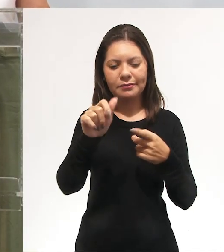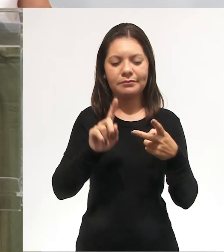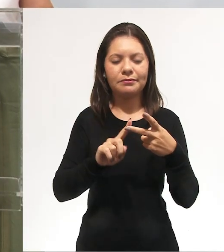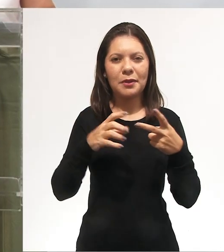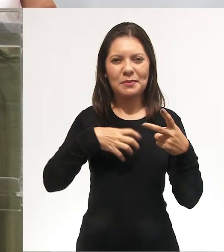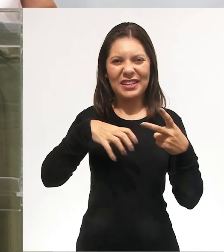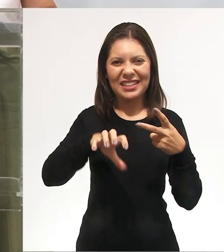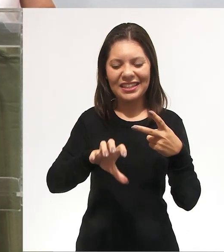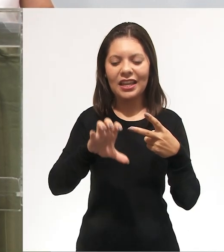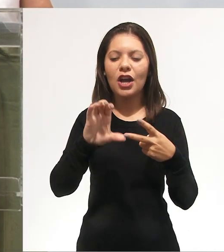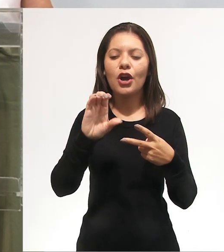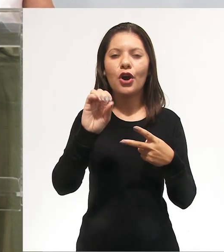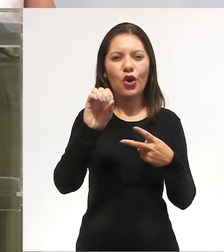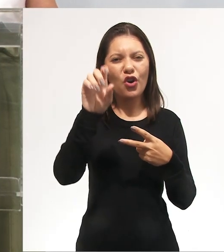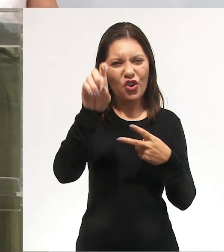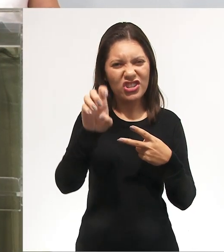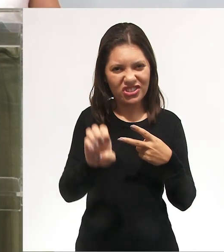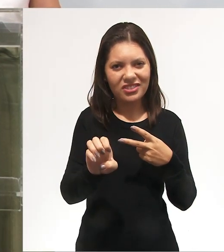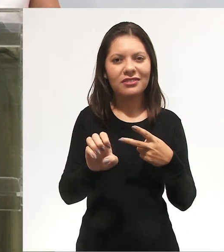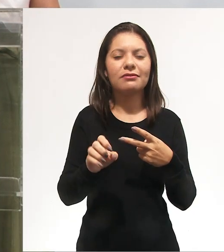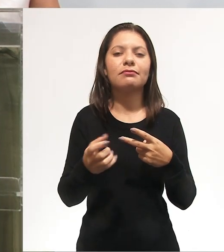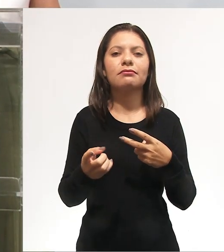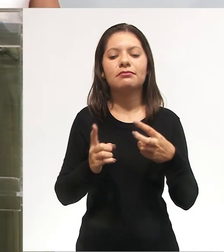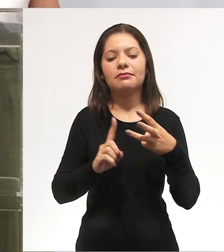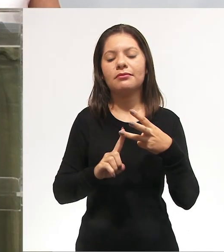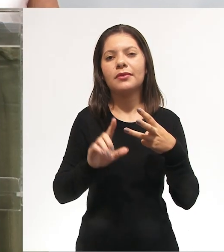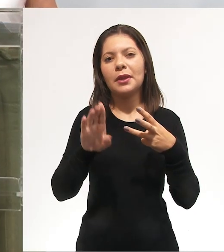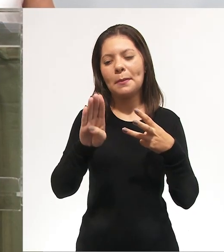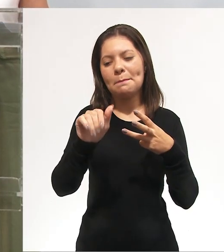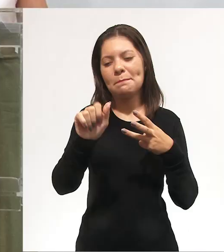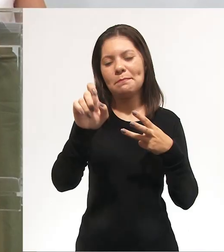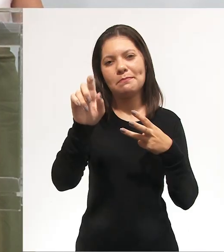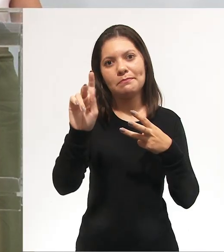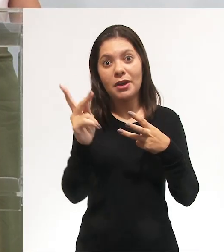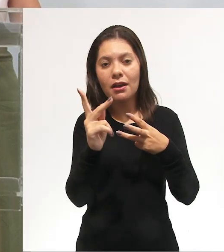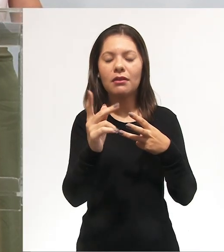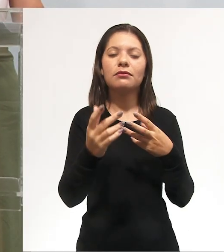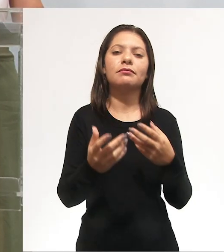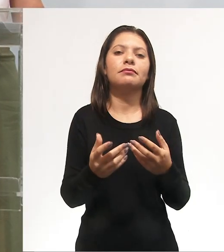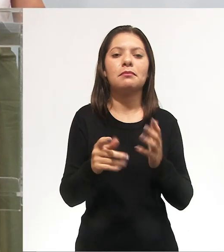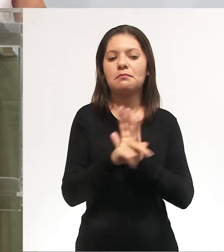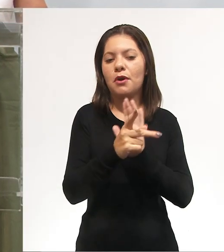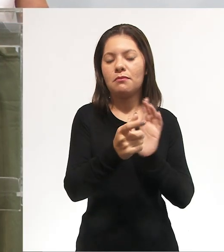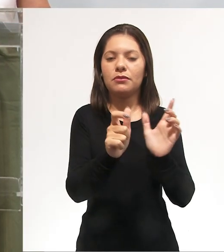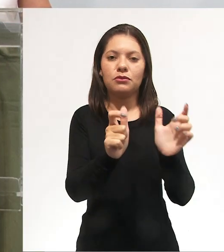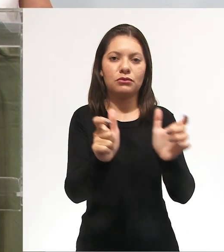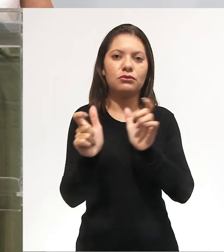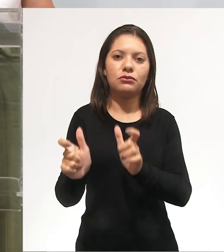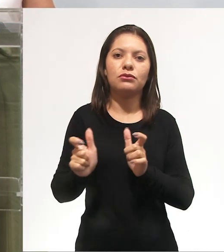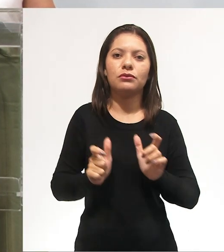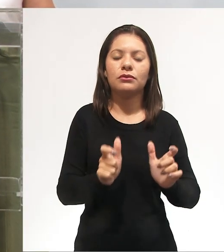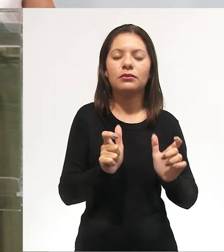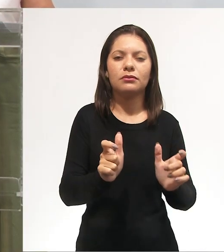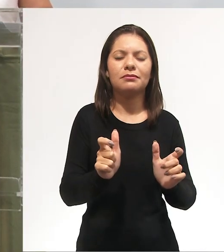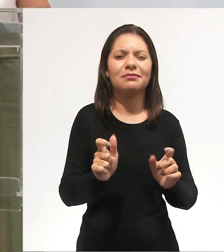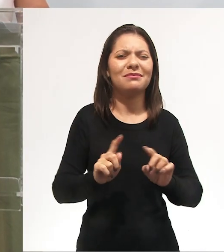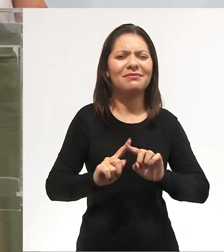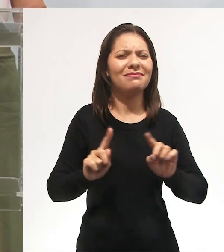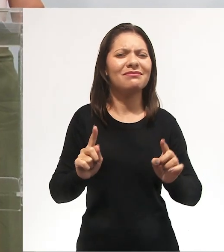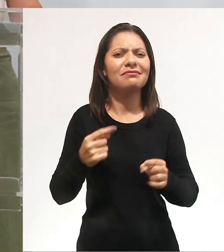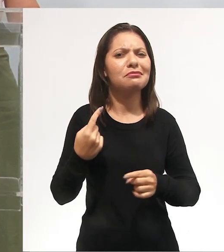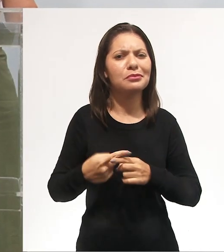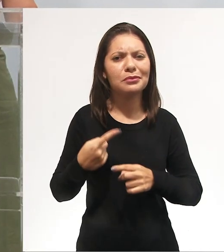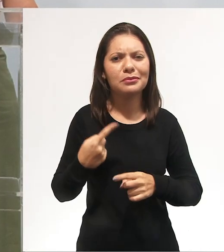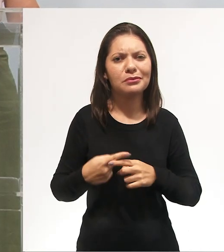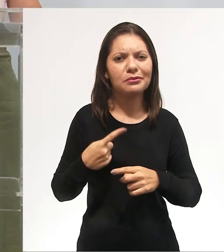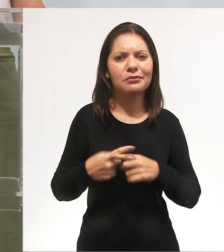oxente, bah. Então, são expressões específicas de um determinado lugar. Mas por que que isso se